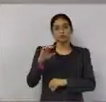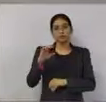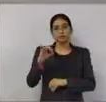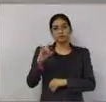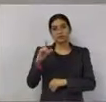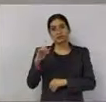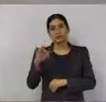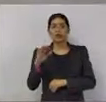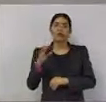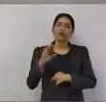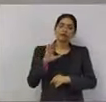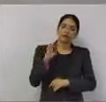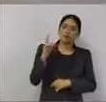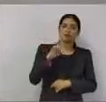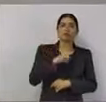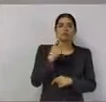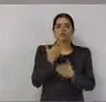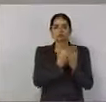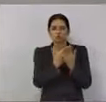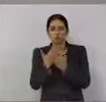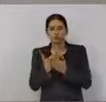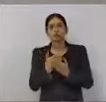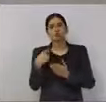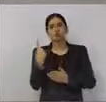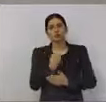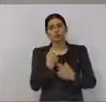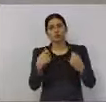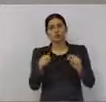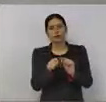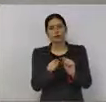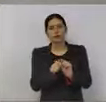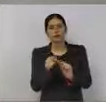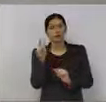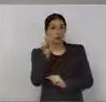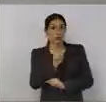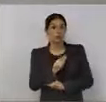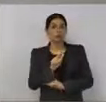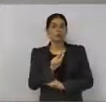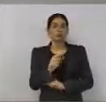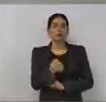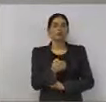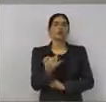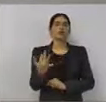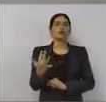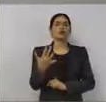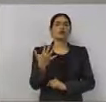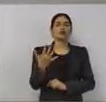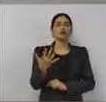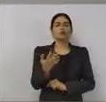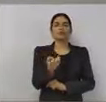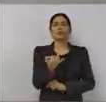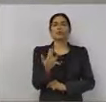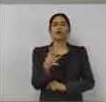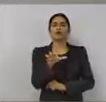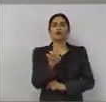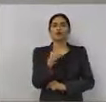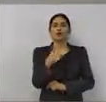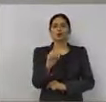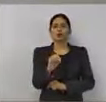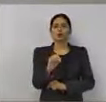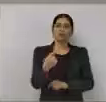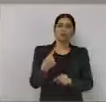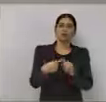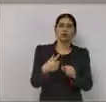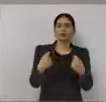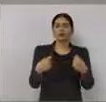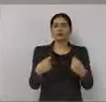técnicos que a gente precisa elaborar para viabilizar isso, tipo qual a quantidade de lodo que é possível para não destabilizar o maciço do